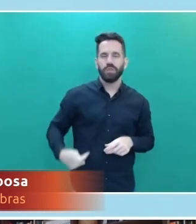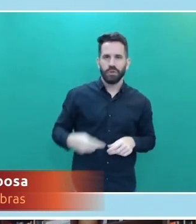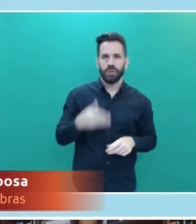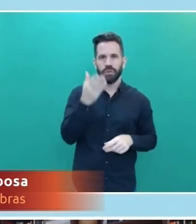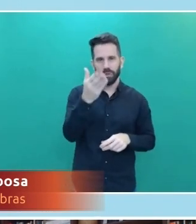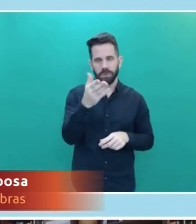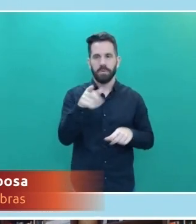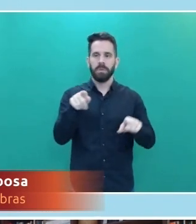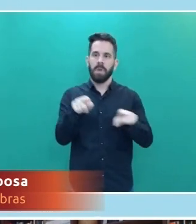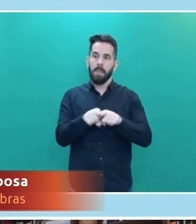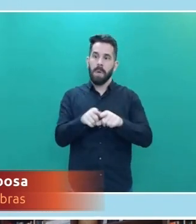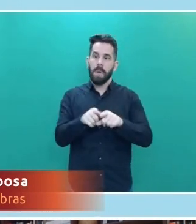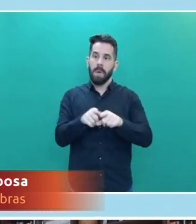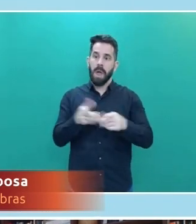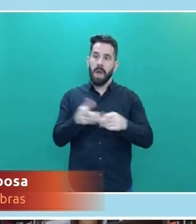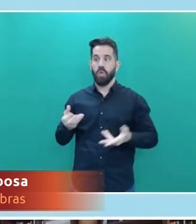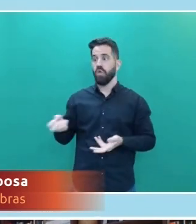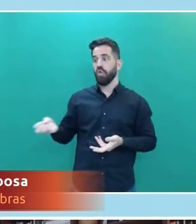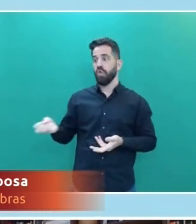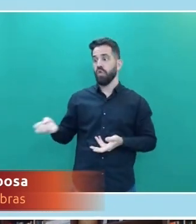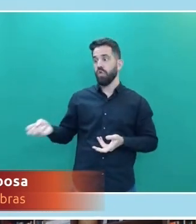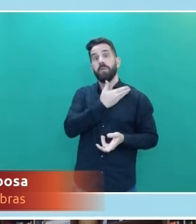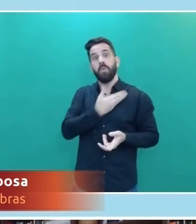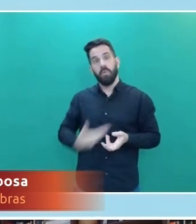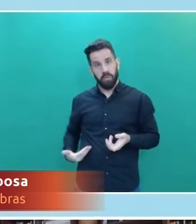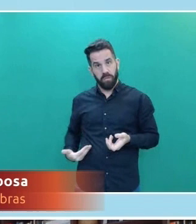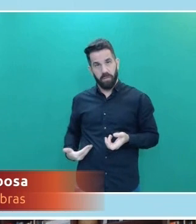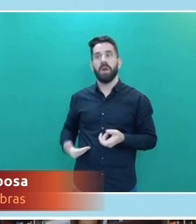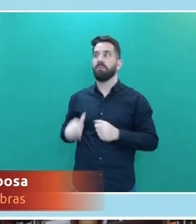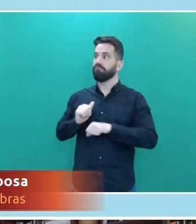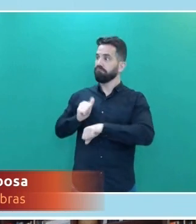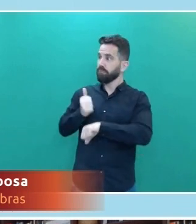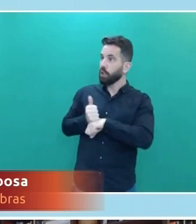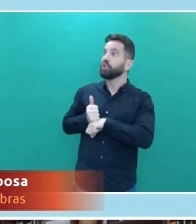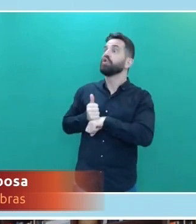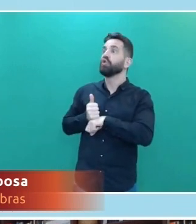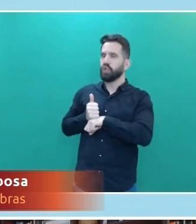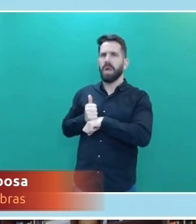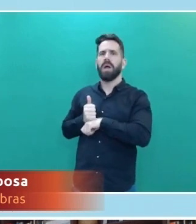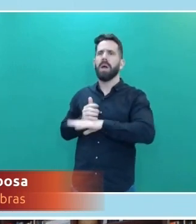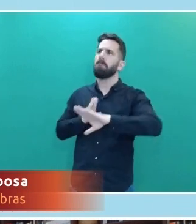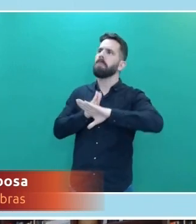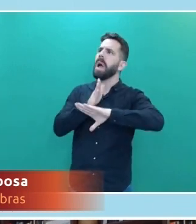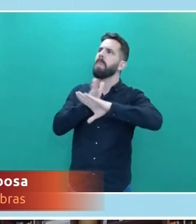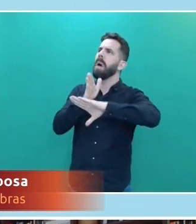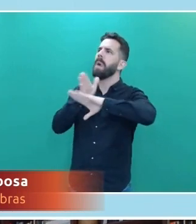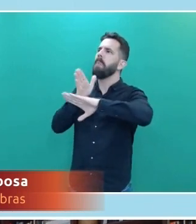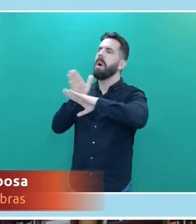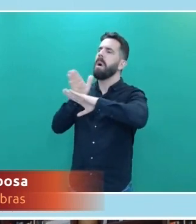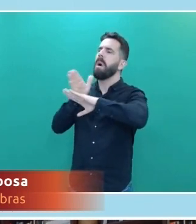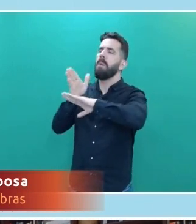governo tem feito aí nesses primeiros meses do seu mandato, é importante a gente destacar que já foram assinados por volta